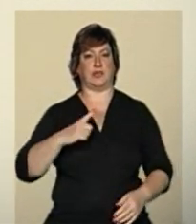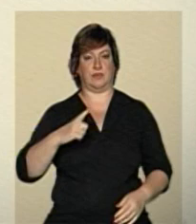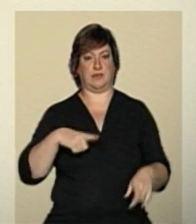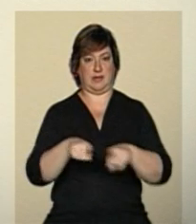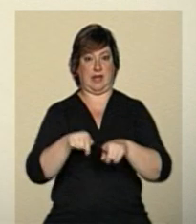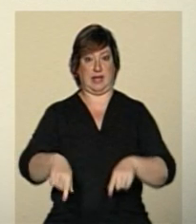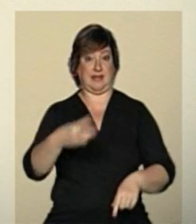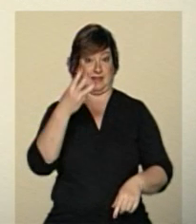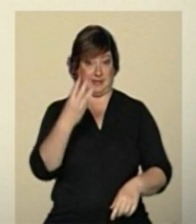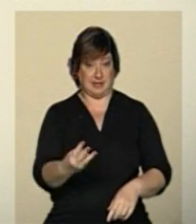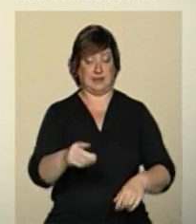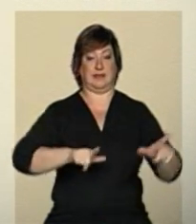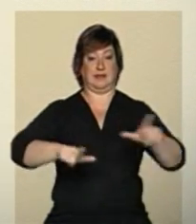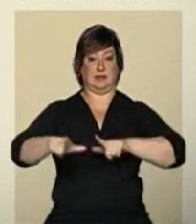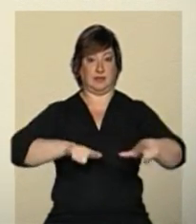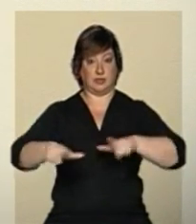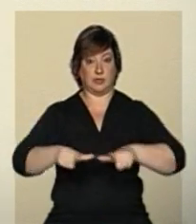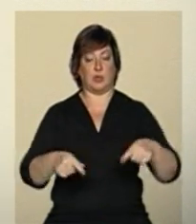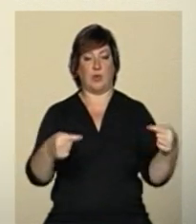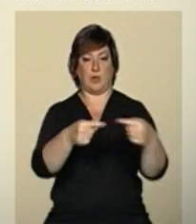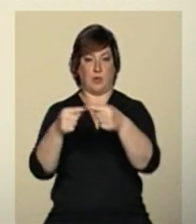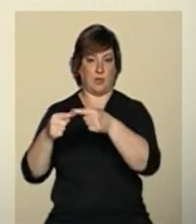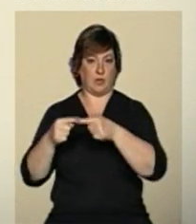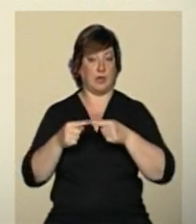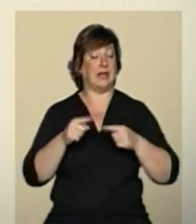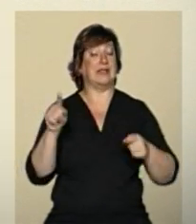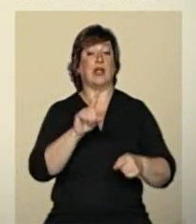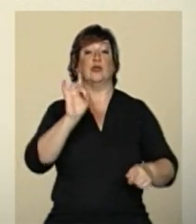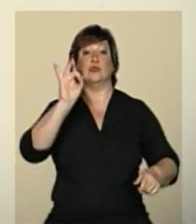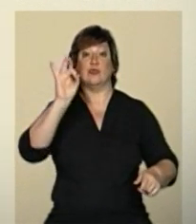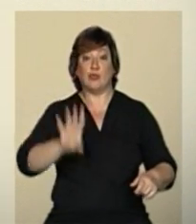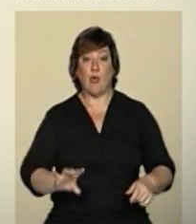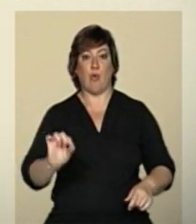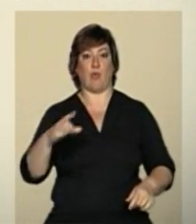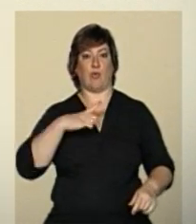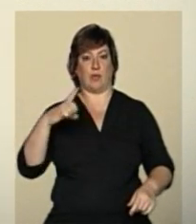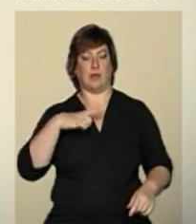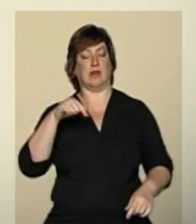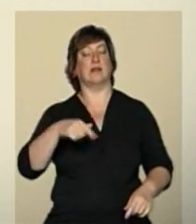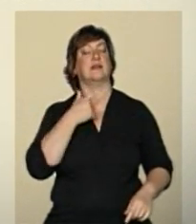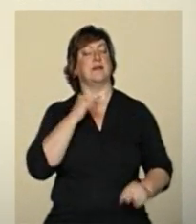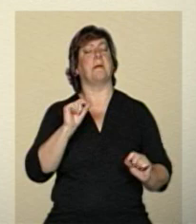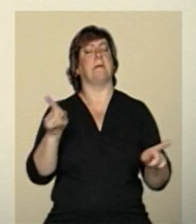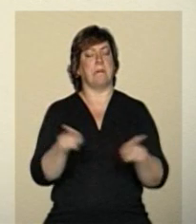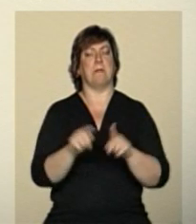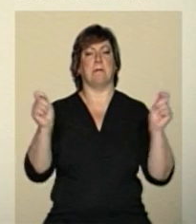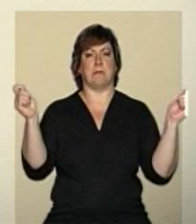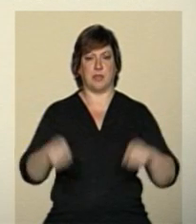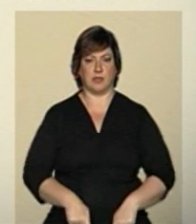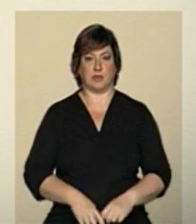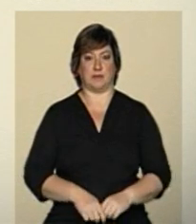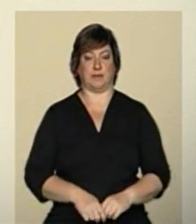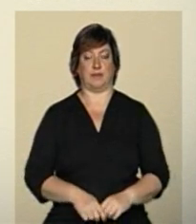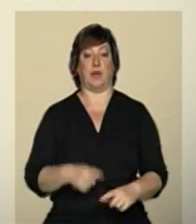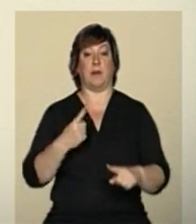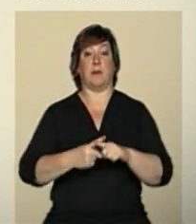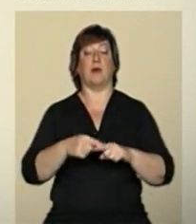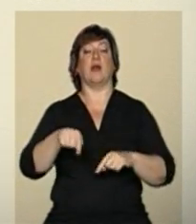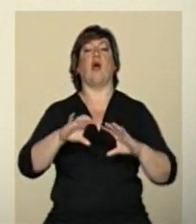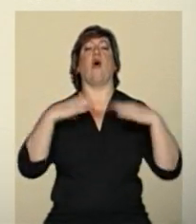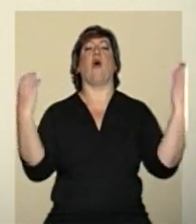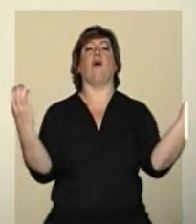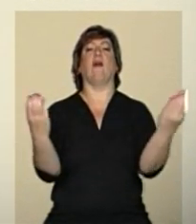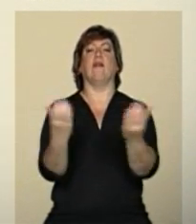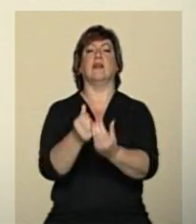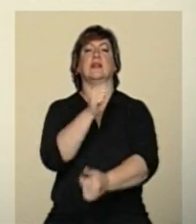três ações combinadas não apenas são desejáveis, elas são possíveis. E por que a conferência se chama Rio Mais